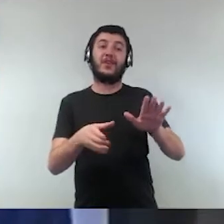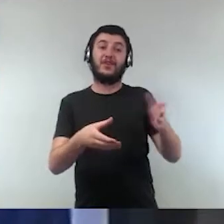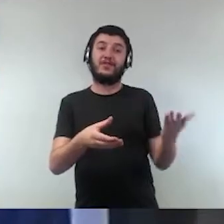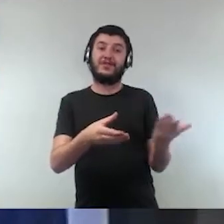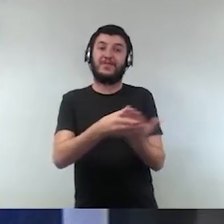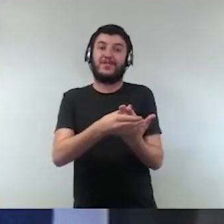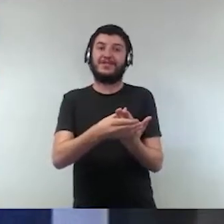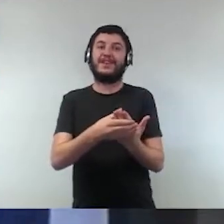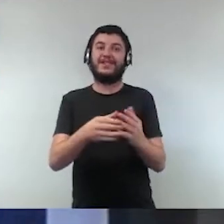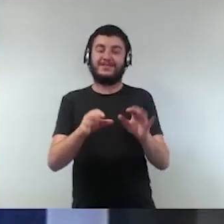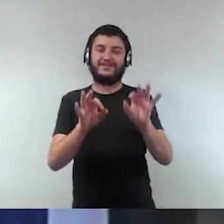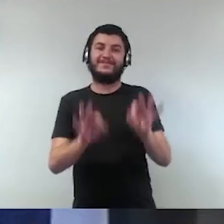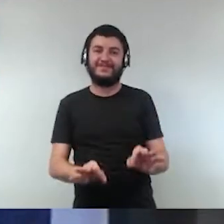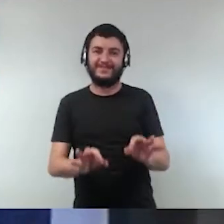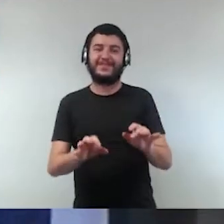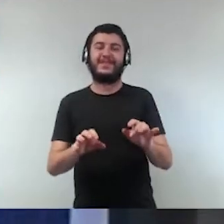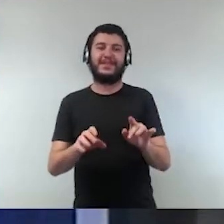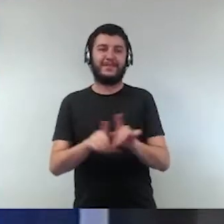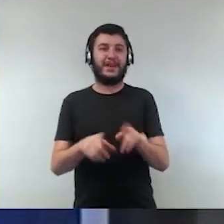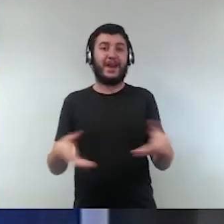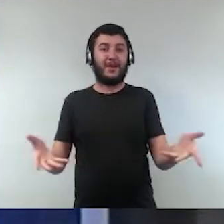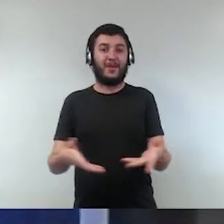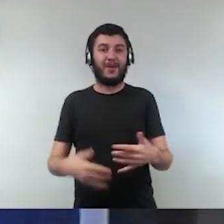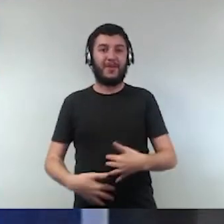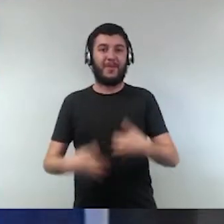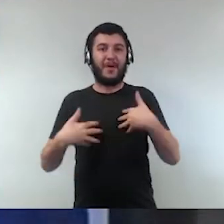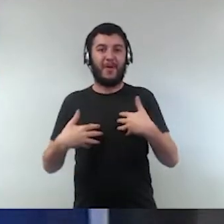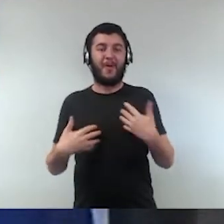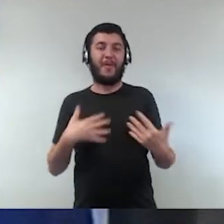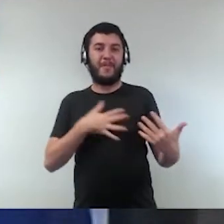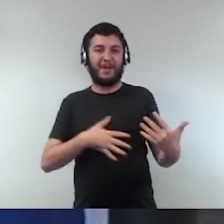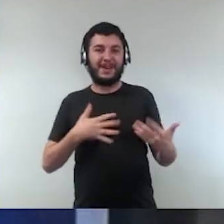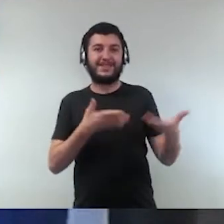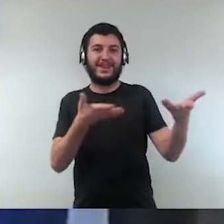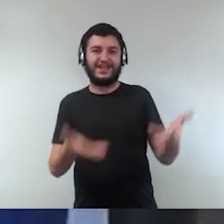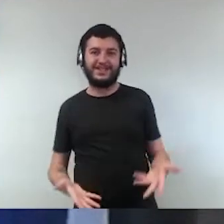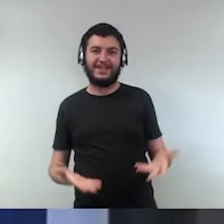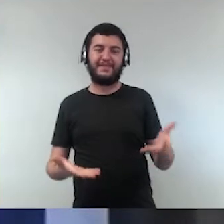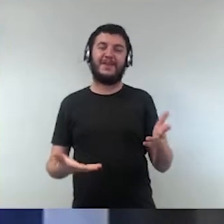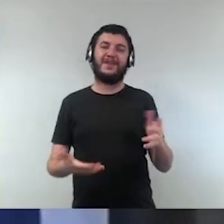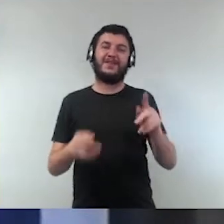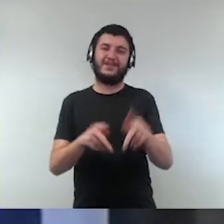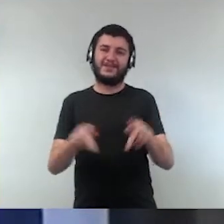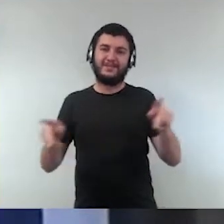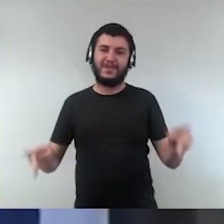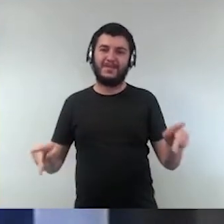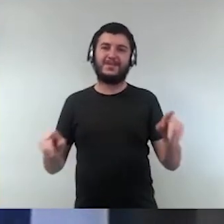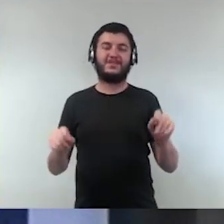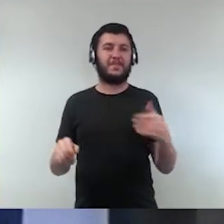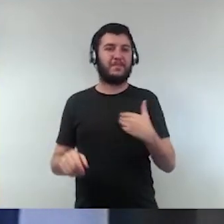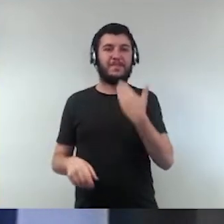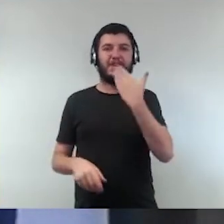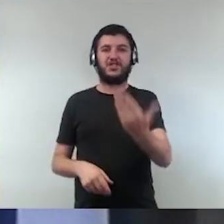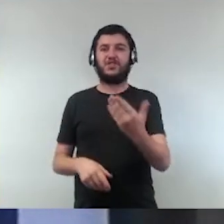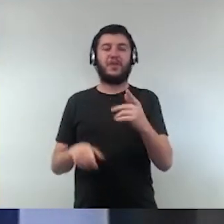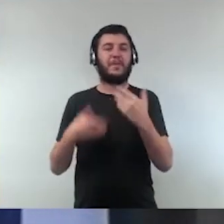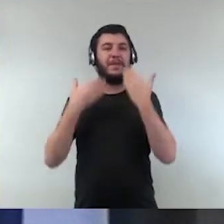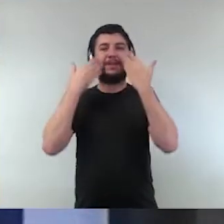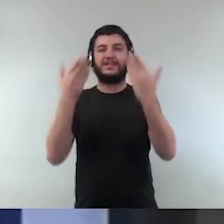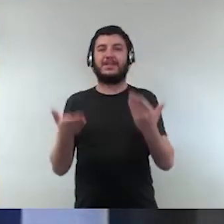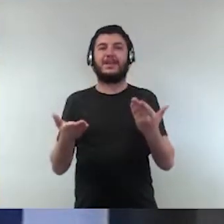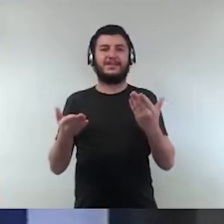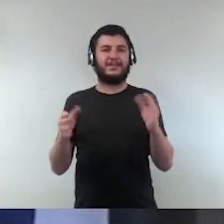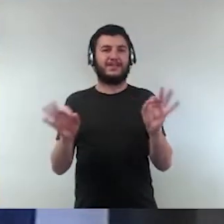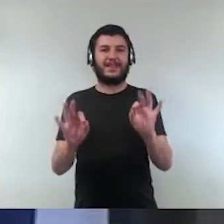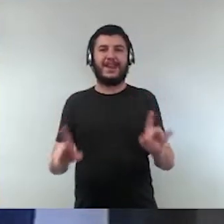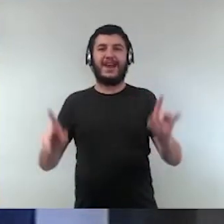a maior honra, os professores que dispensam apresentações de todos